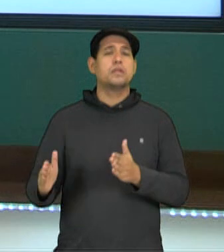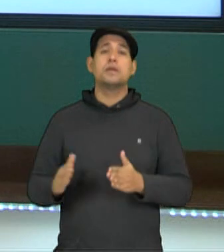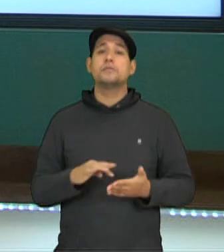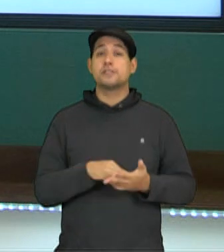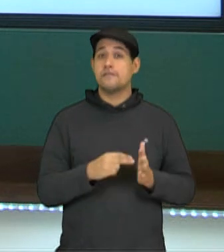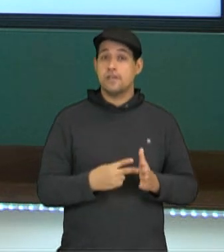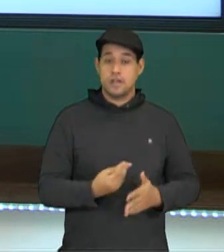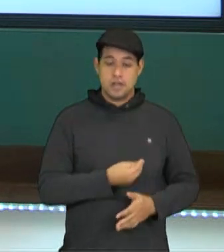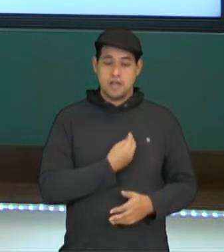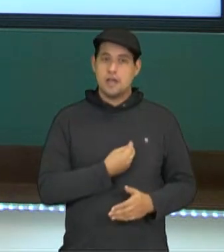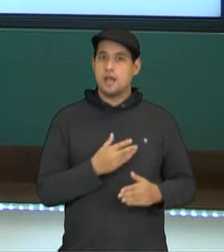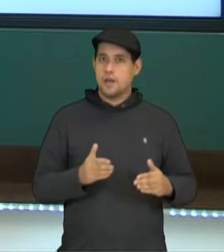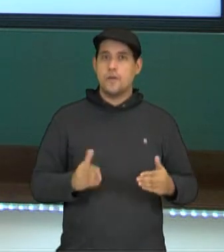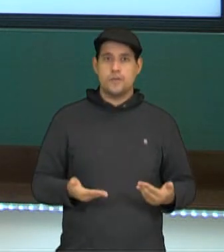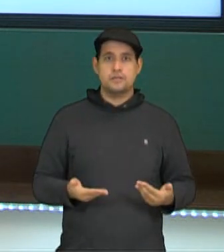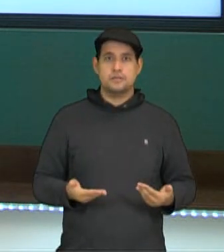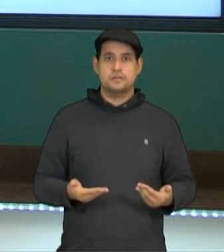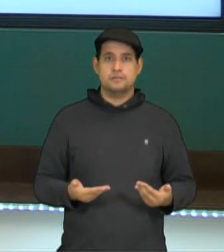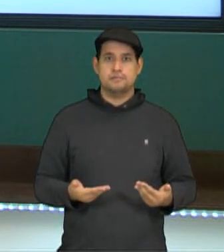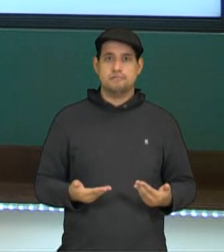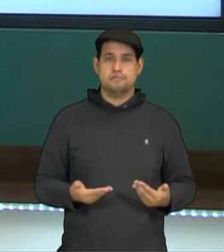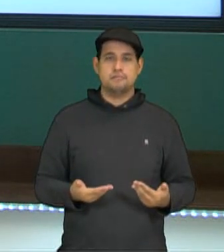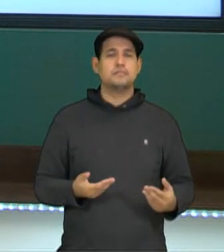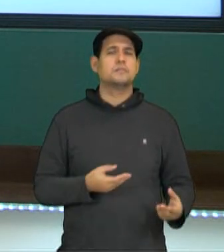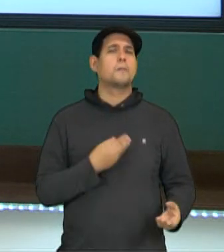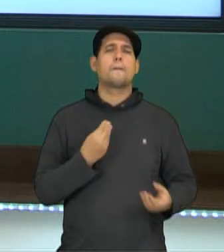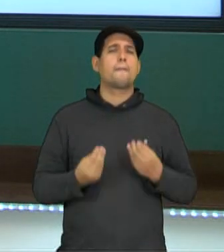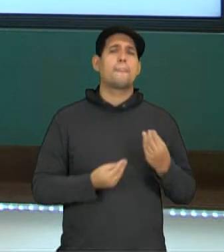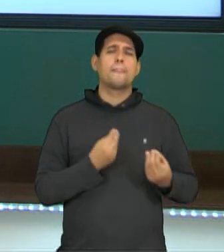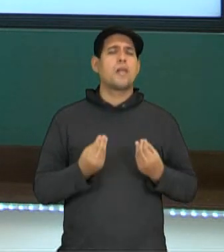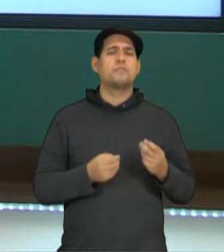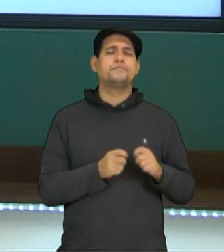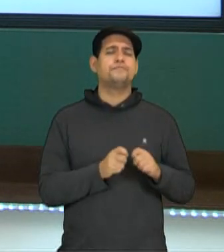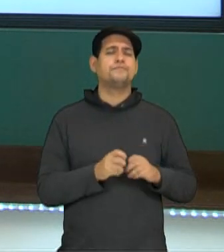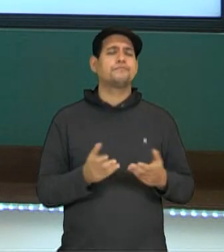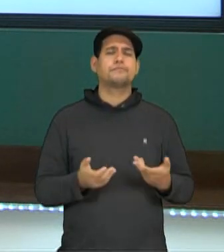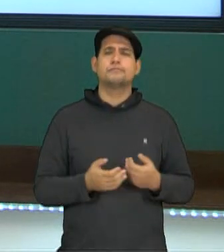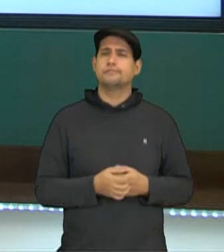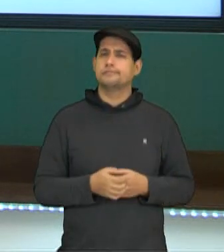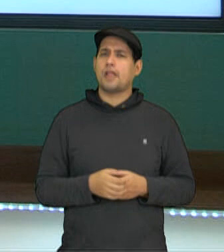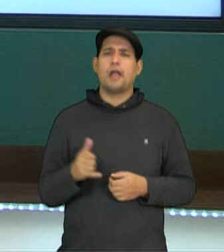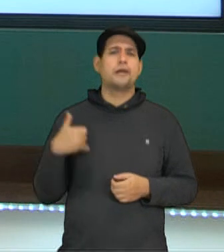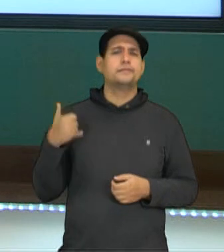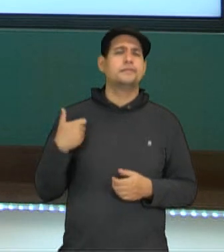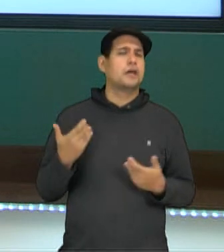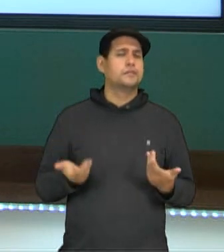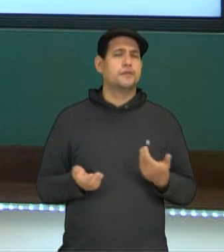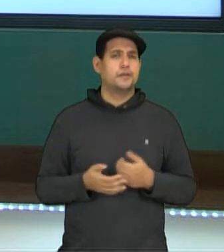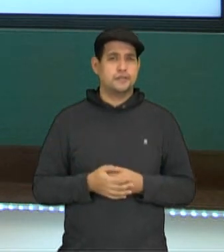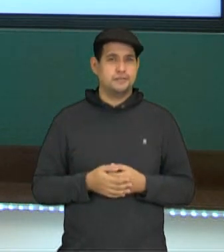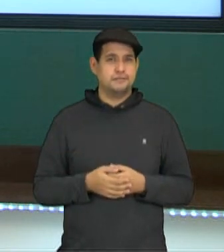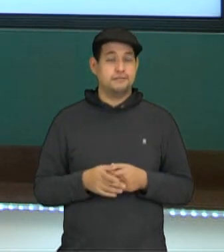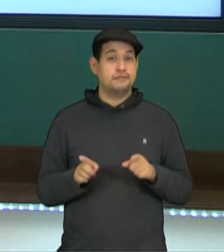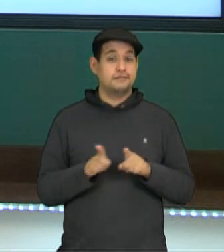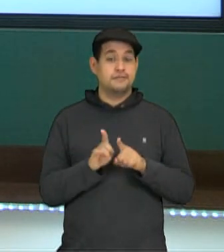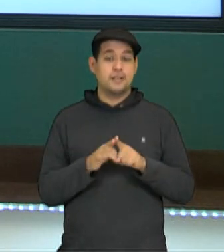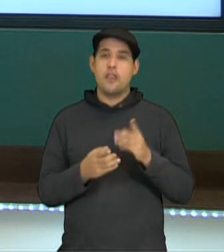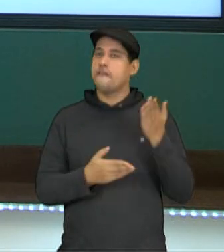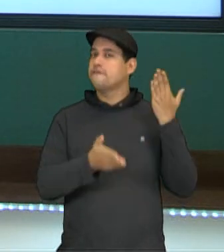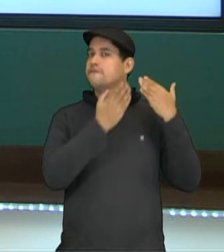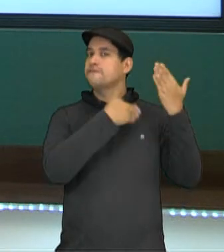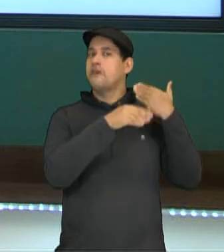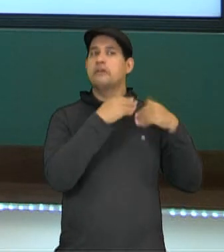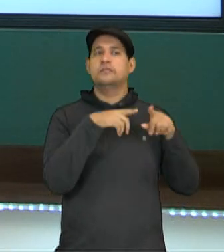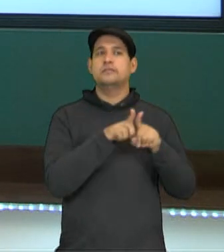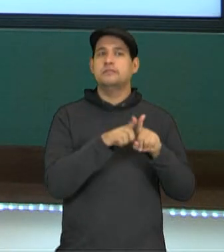tempo que a gente poderia falar do tempo presente, né, como que ela, o que ela faz agora, a idade dela nesse momento, e ela retoma o passado também quando